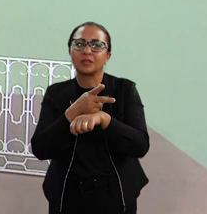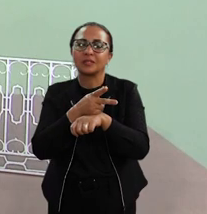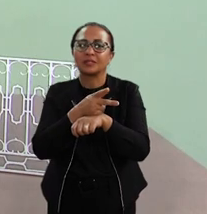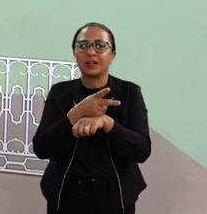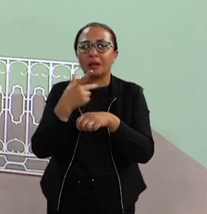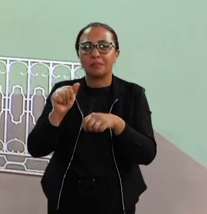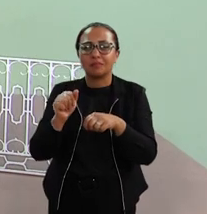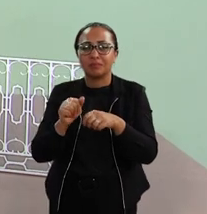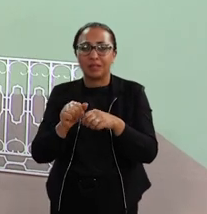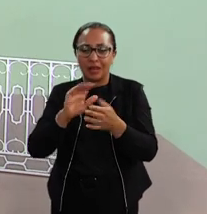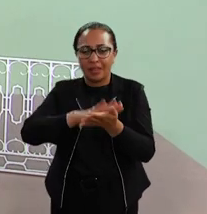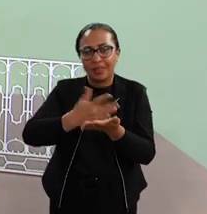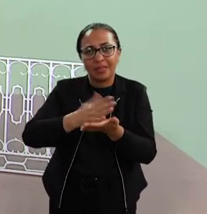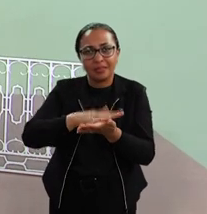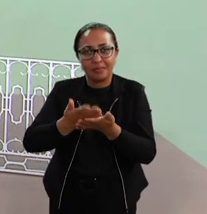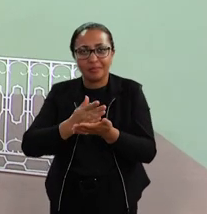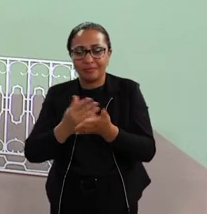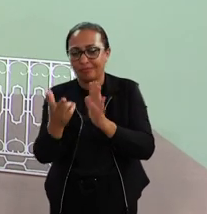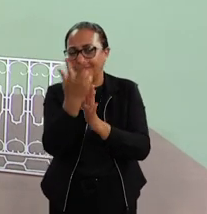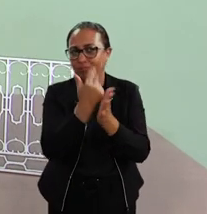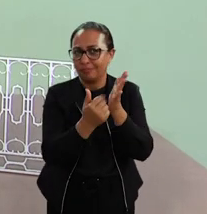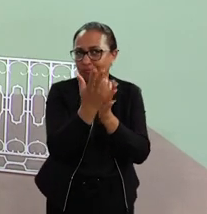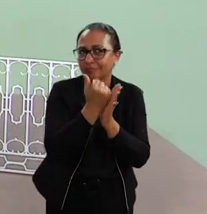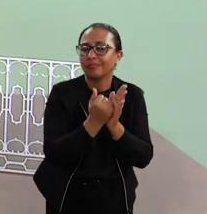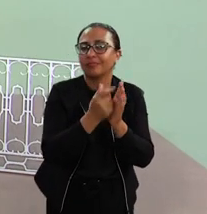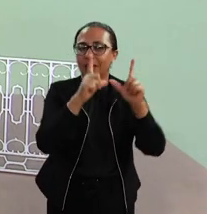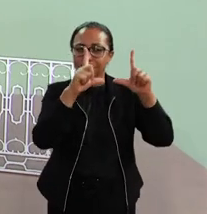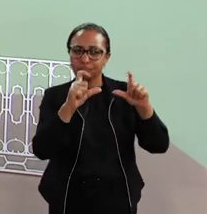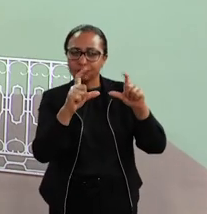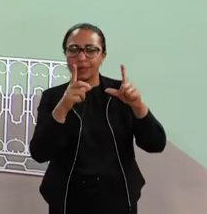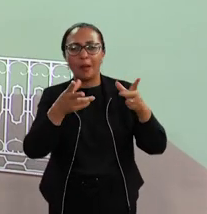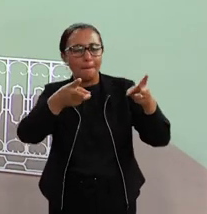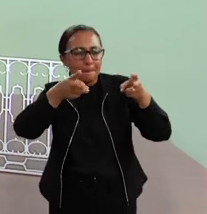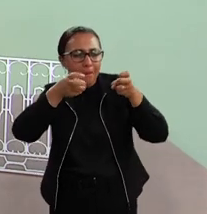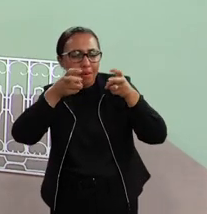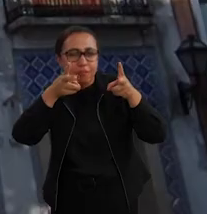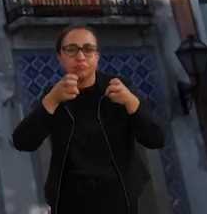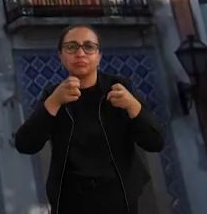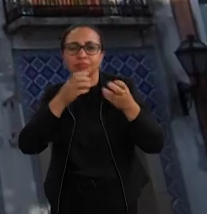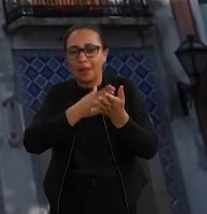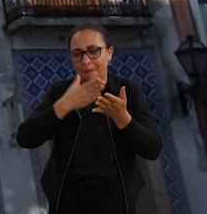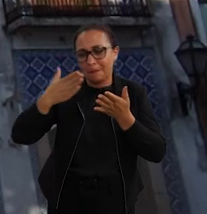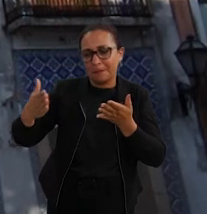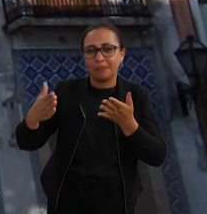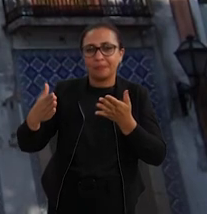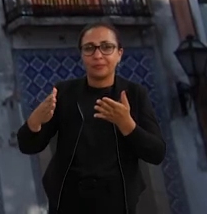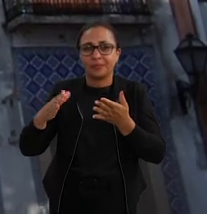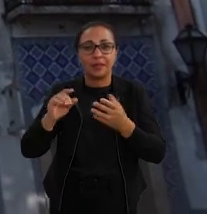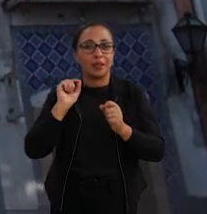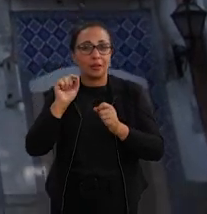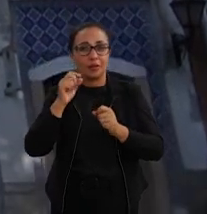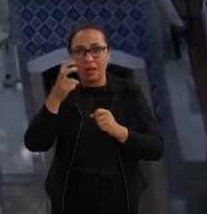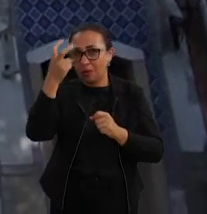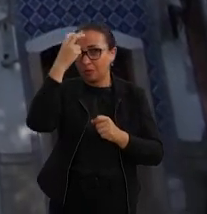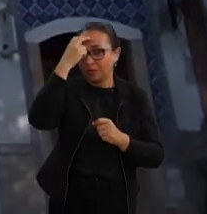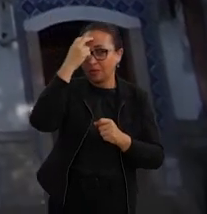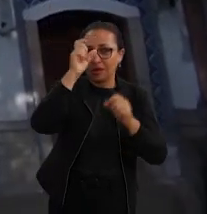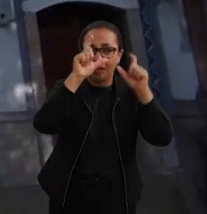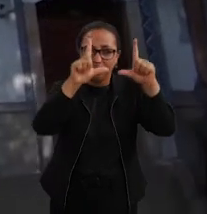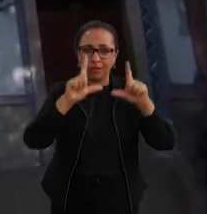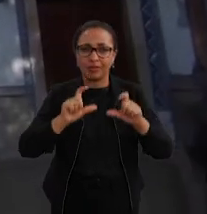busca pela interpretação da imagem, né, ela percebe. A partir do elemento